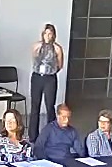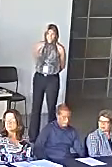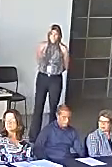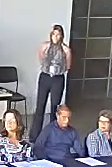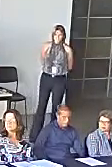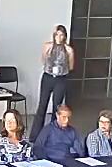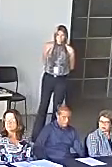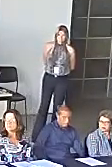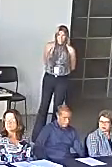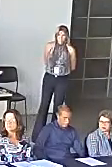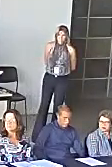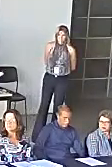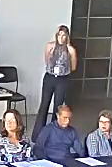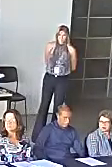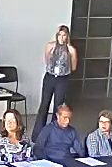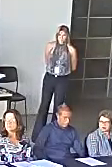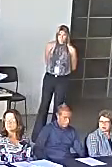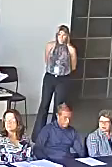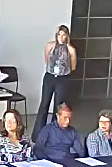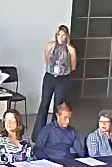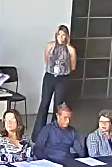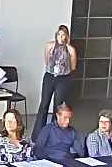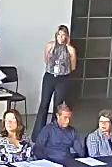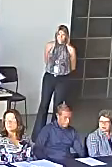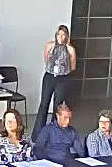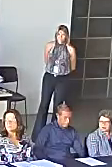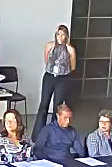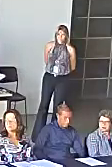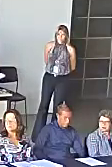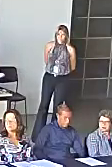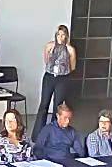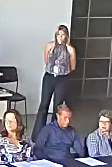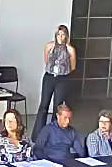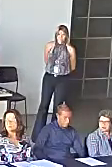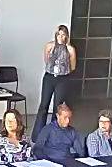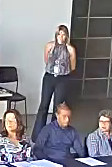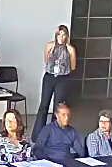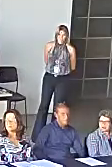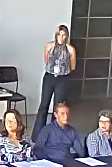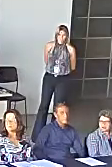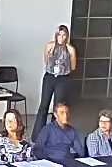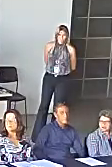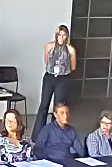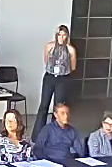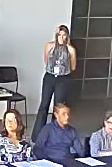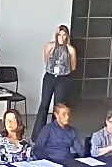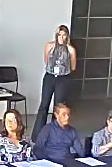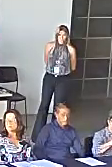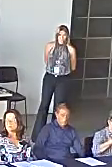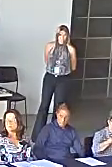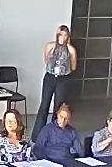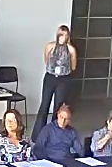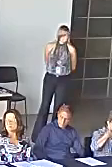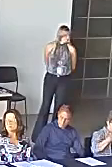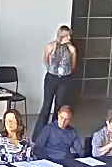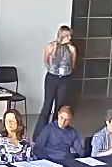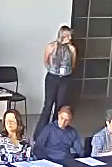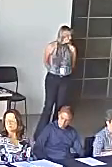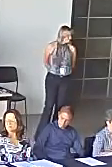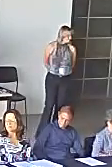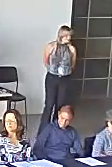A letra de médico é muito complicada. Muitas vezes a pessoa tem dificuldade de ler,